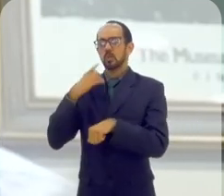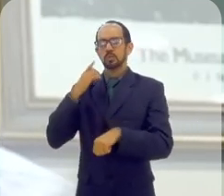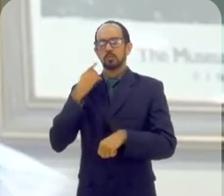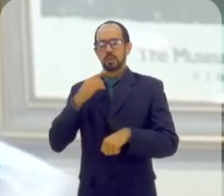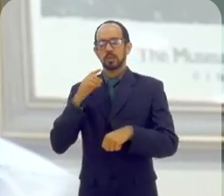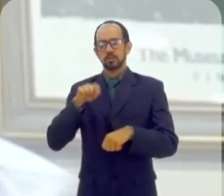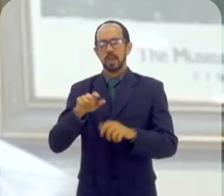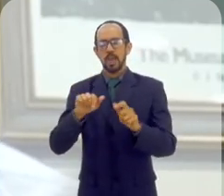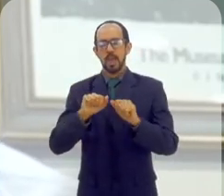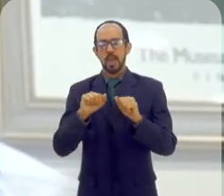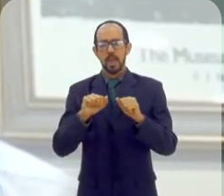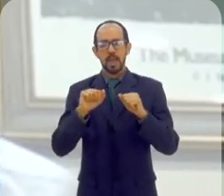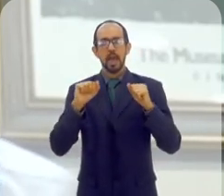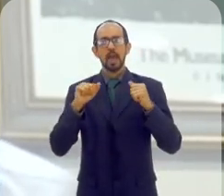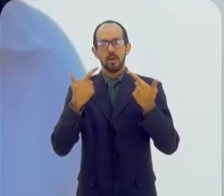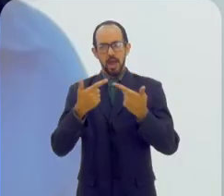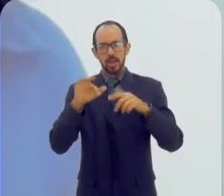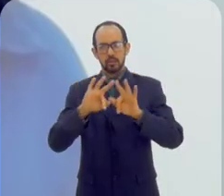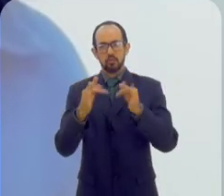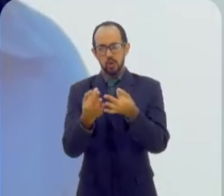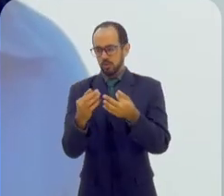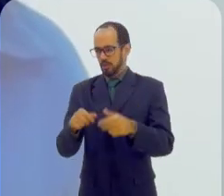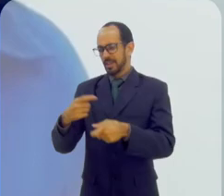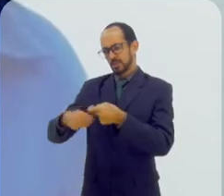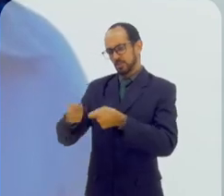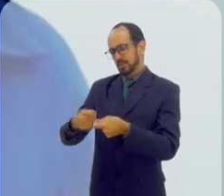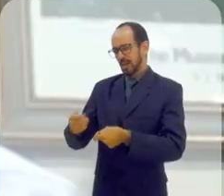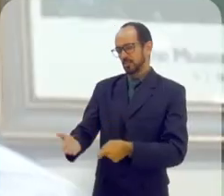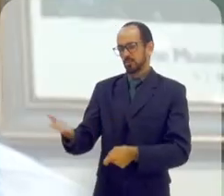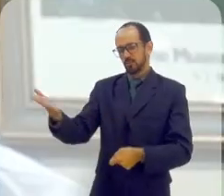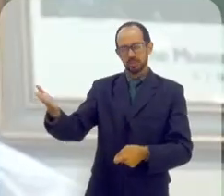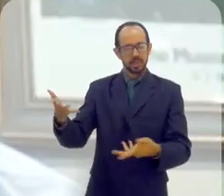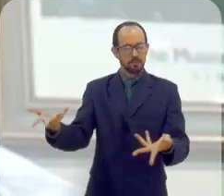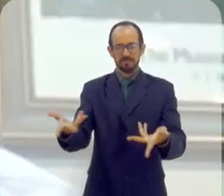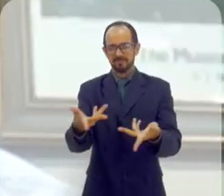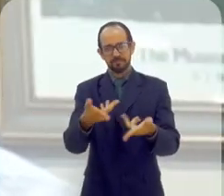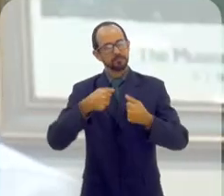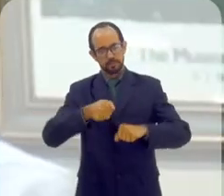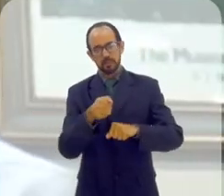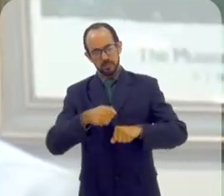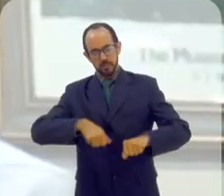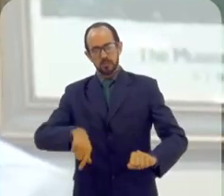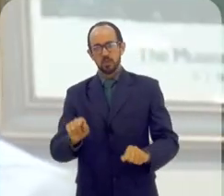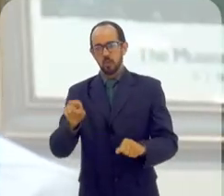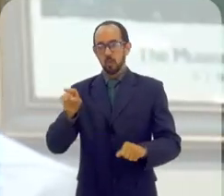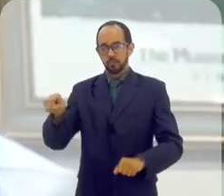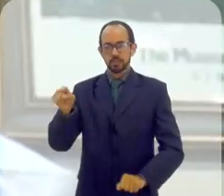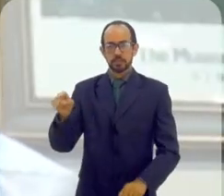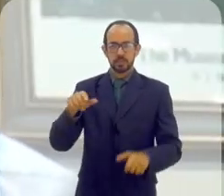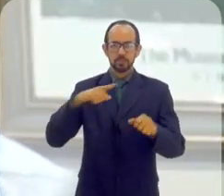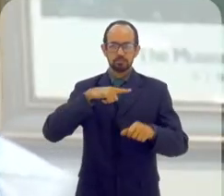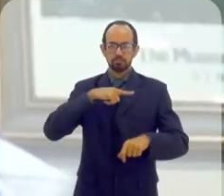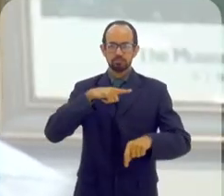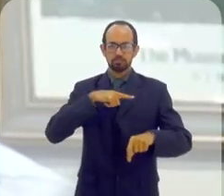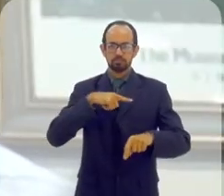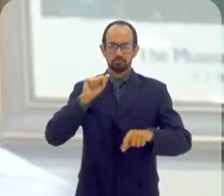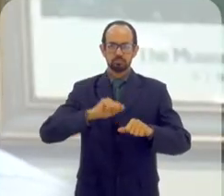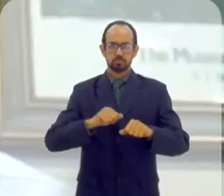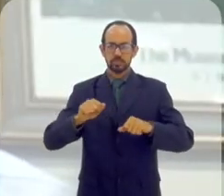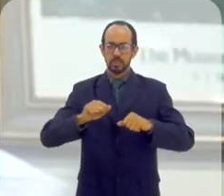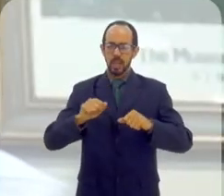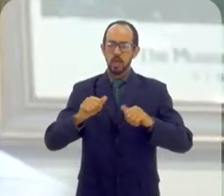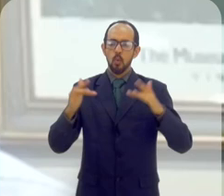Deputado que é o Fórum de movimento Daleste gente aí quando você mais uma mais fria o trânsito que você tem